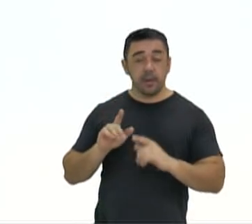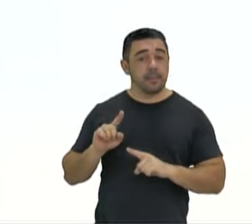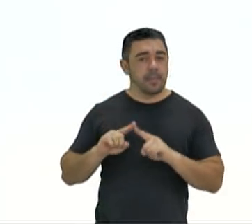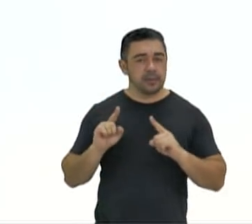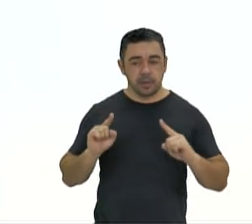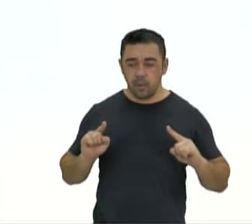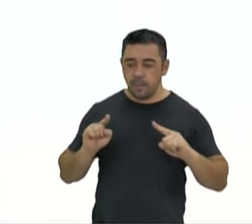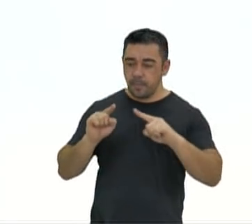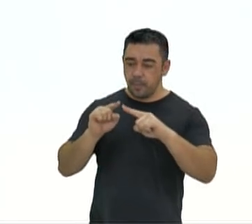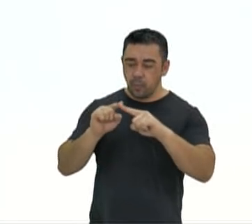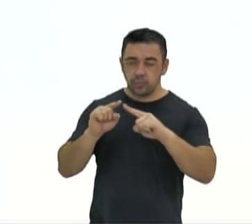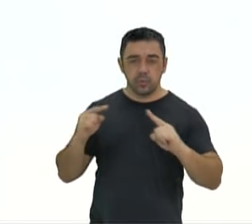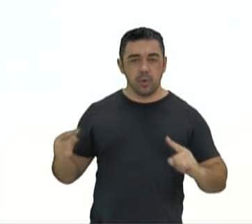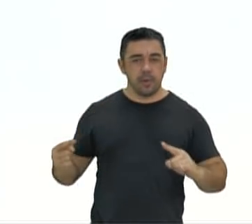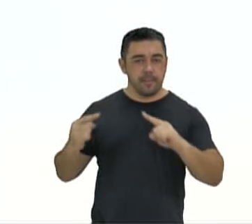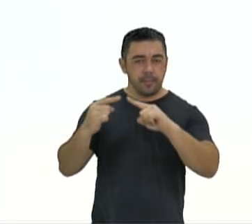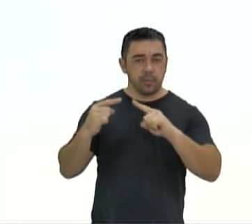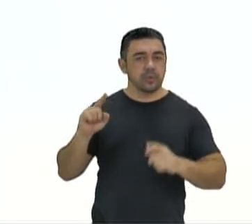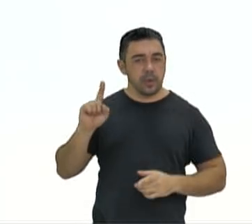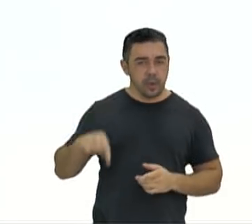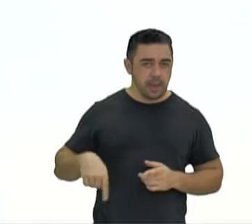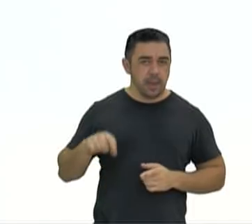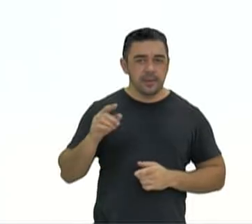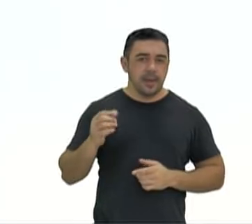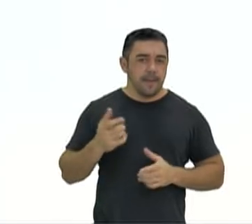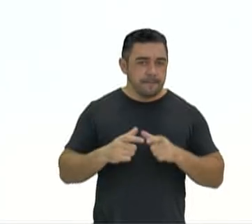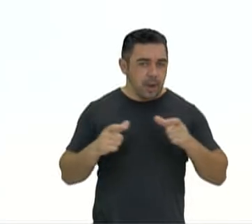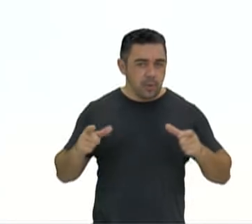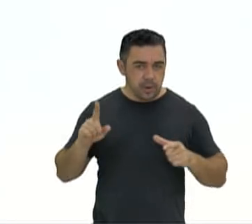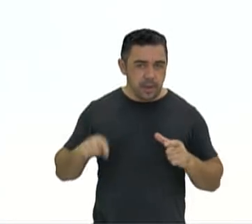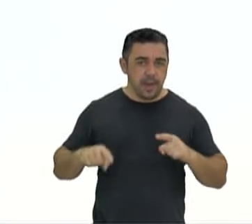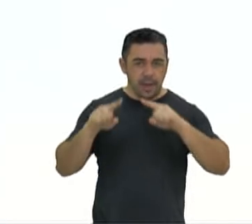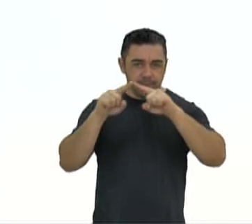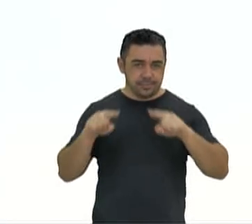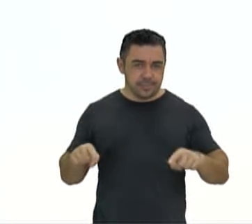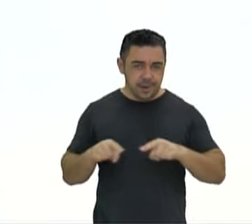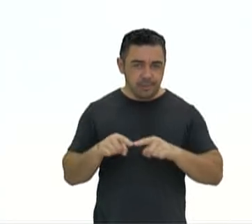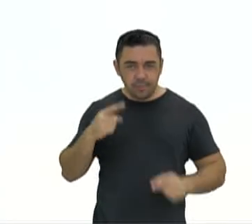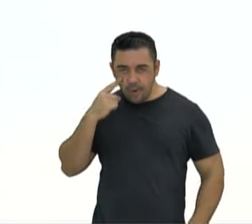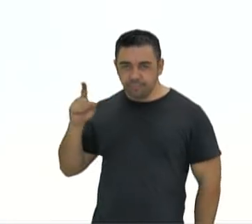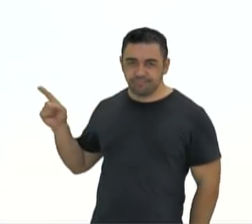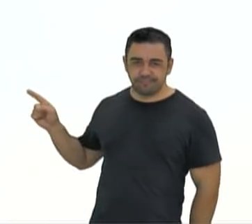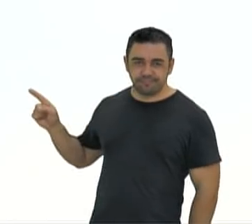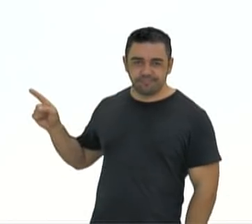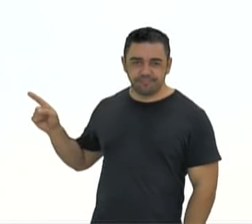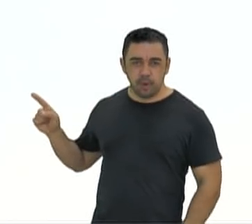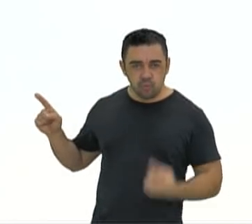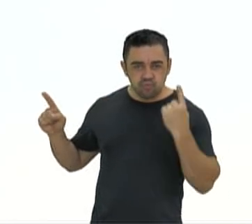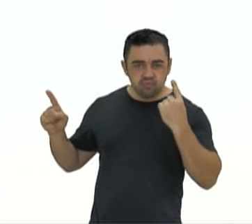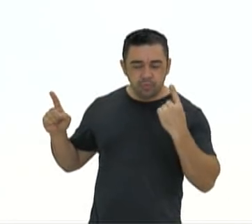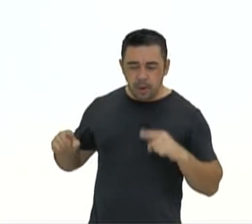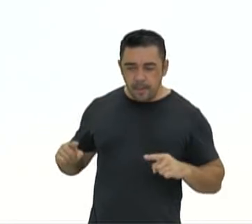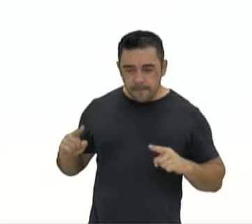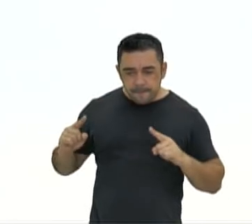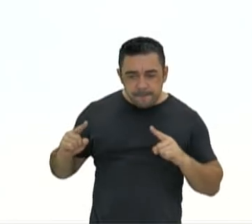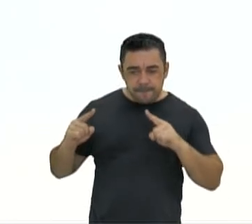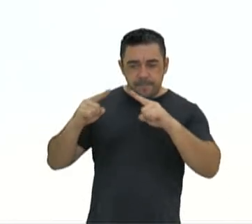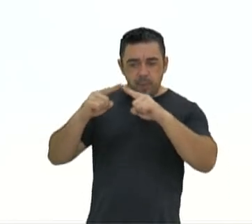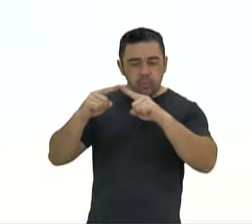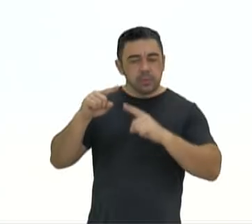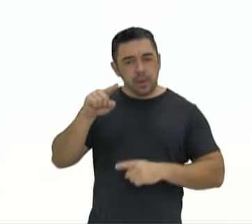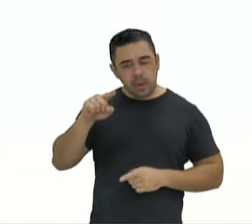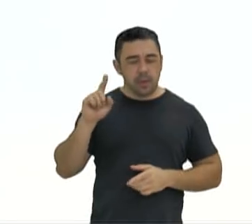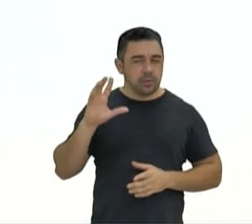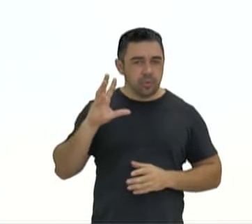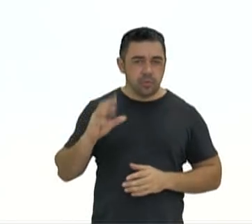em comum, as faces laterais são triângulos. Quer ver, ó? Olha lá, por ter um ponto em comum aqui, ó, um vértice em